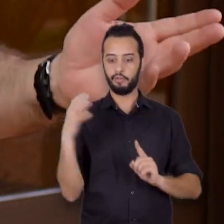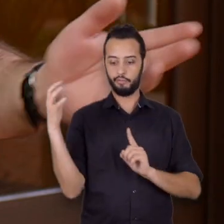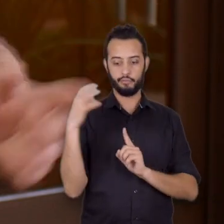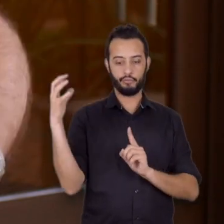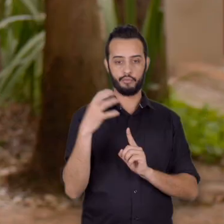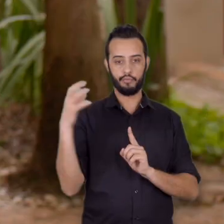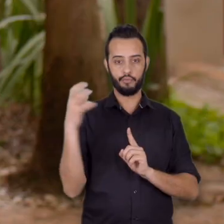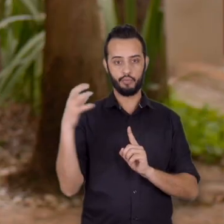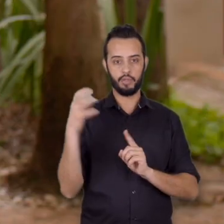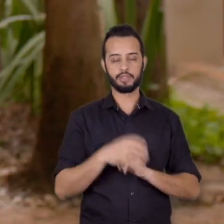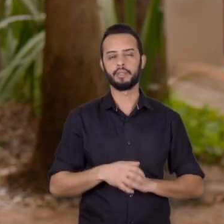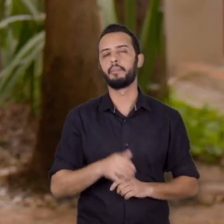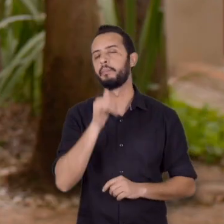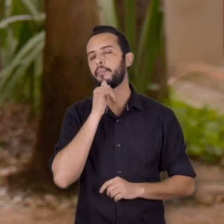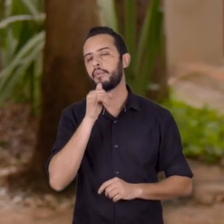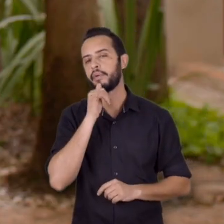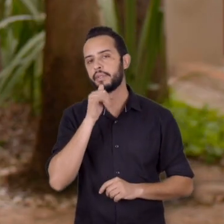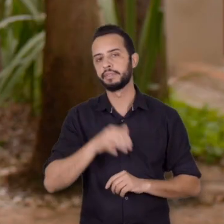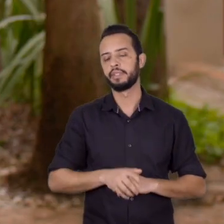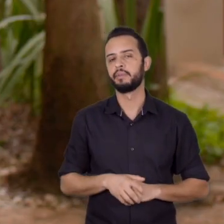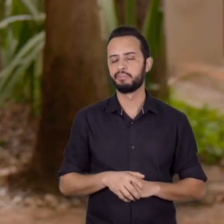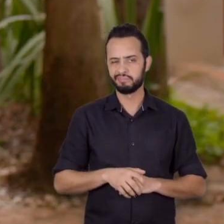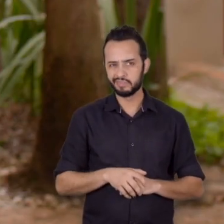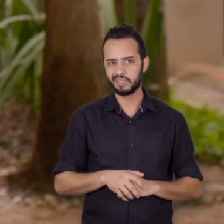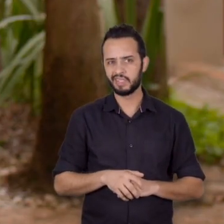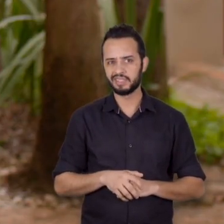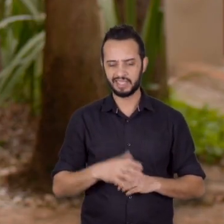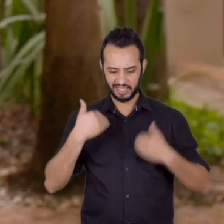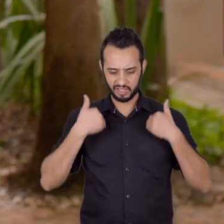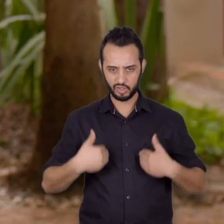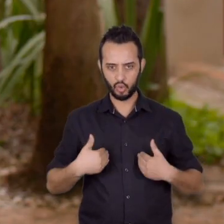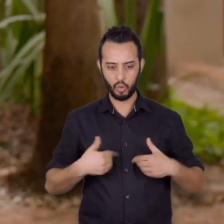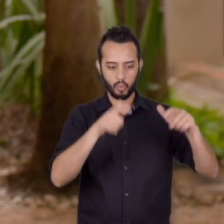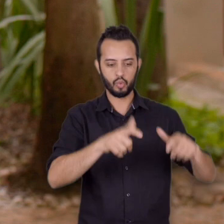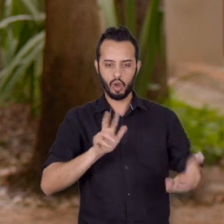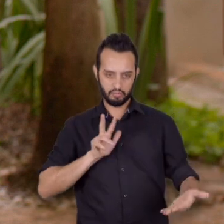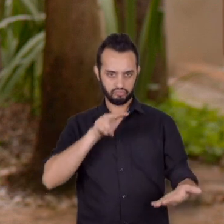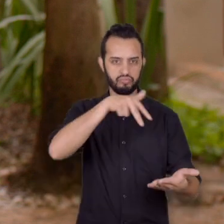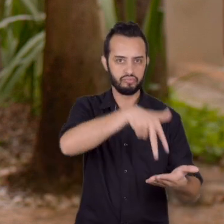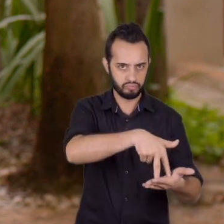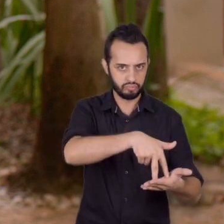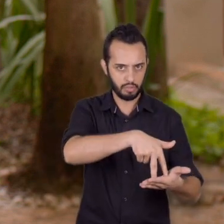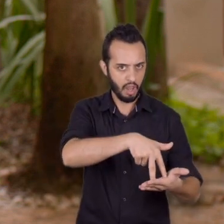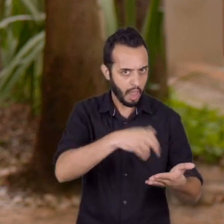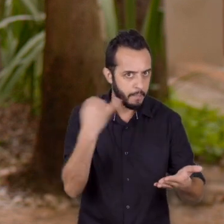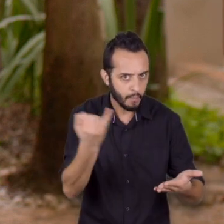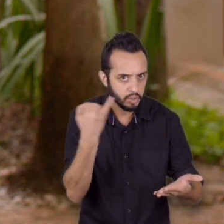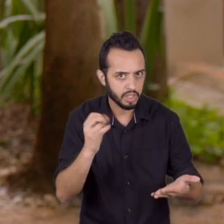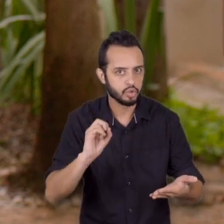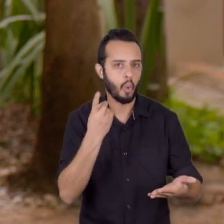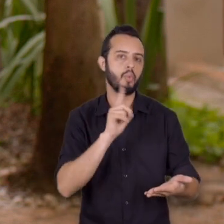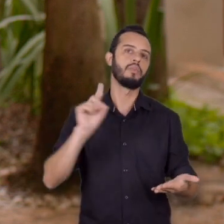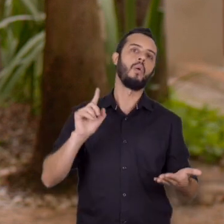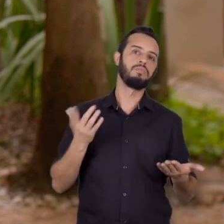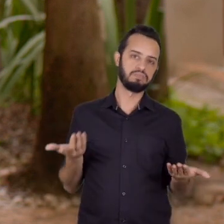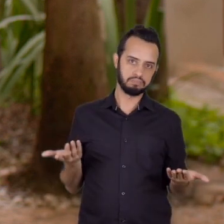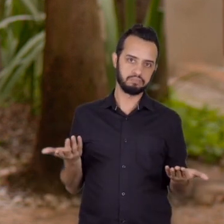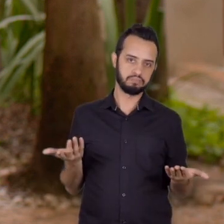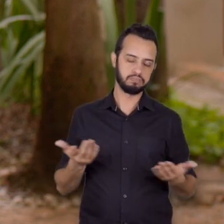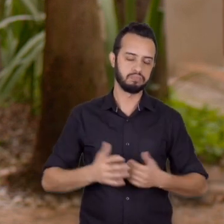experiência, né? Se vale a pena levar o seu corpo até determinado lugar físico para fazer determinadas